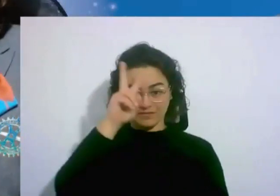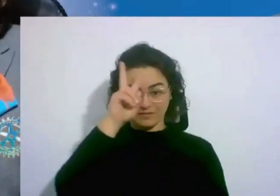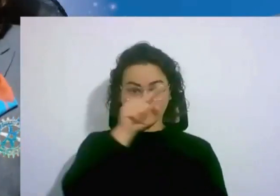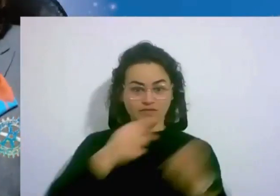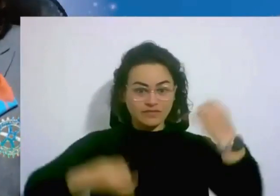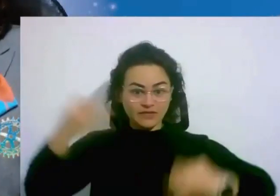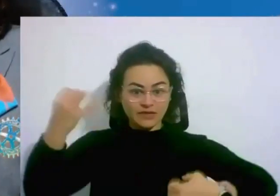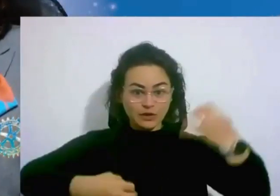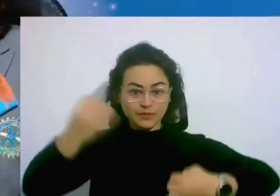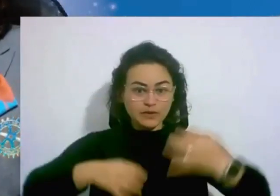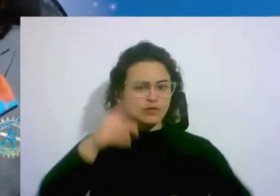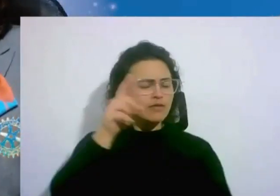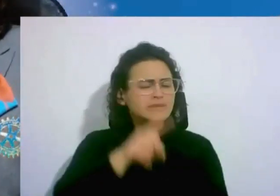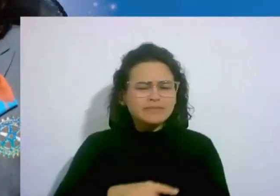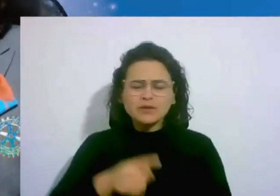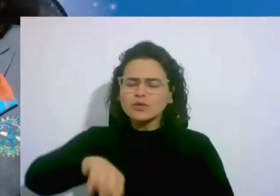isso aqui